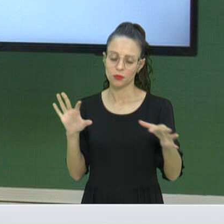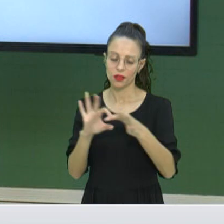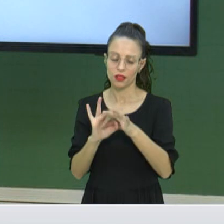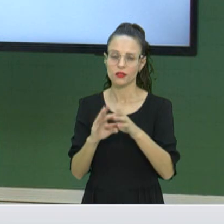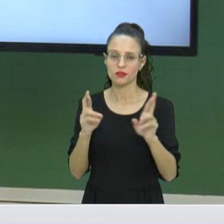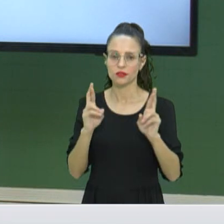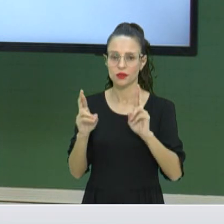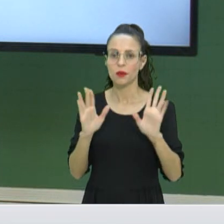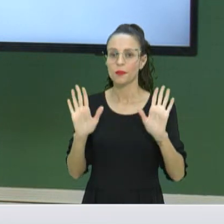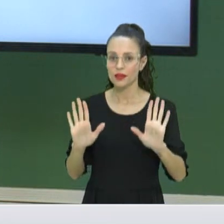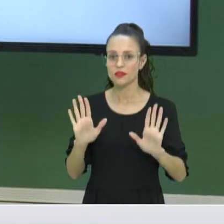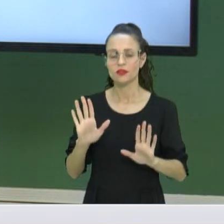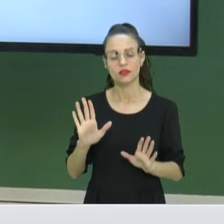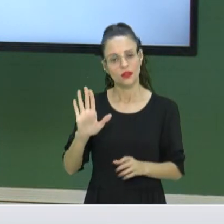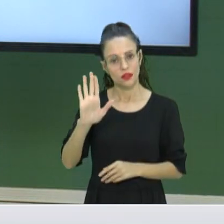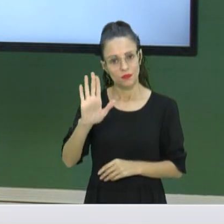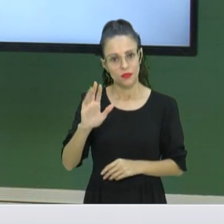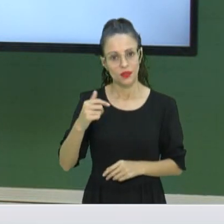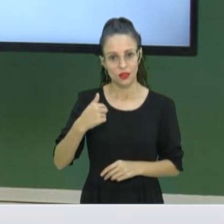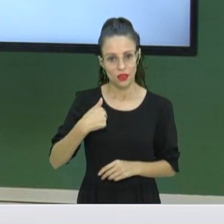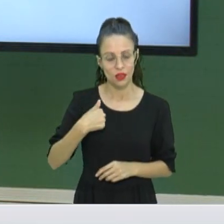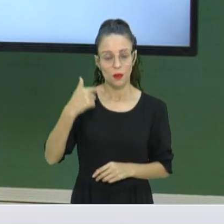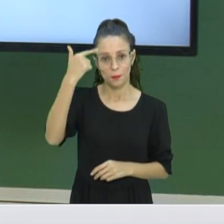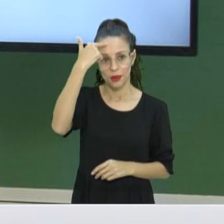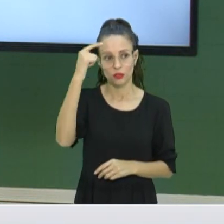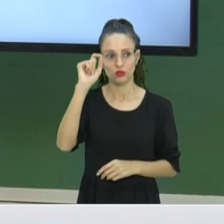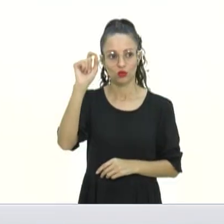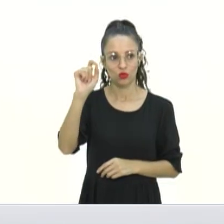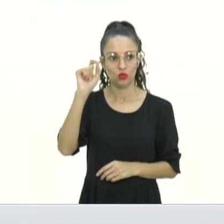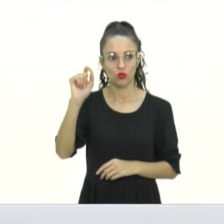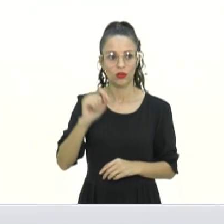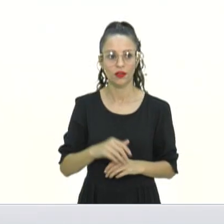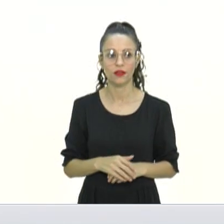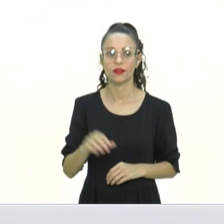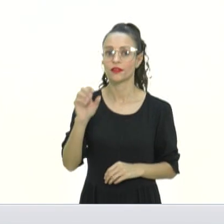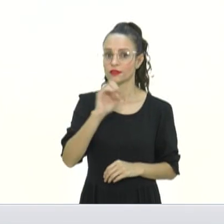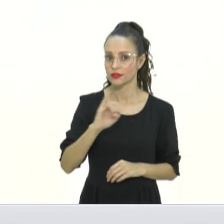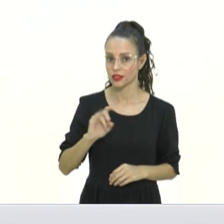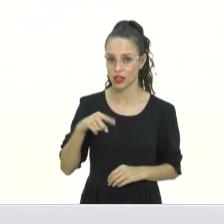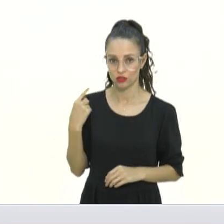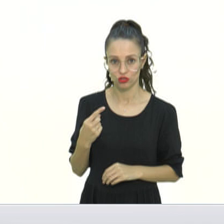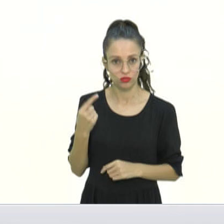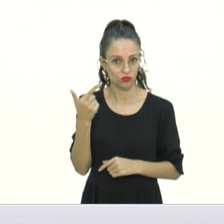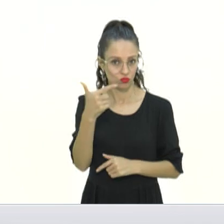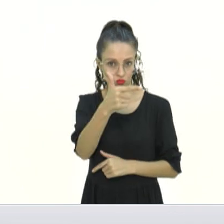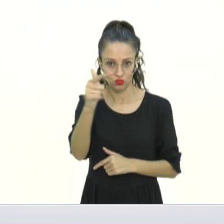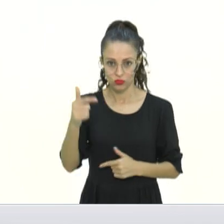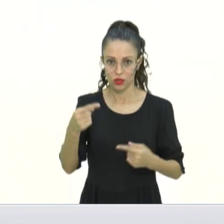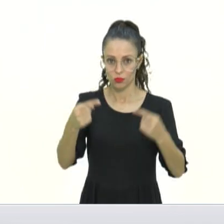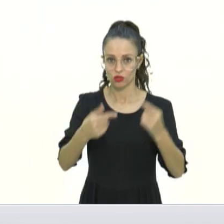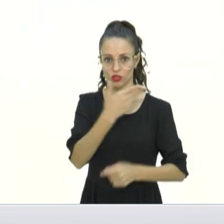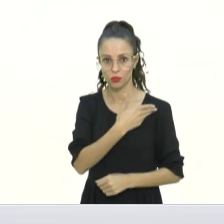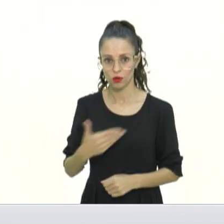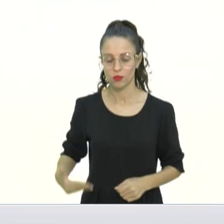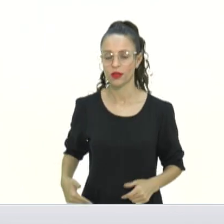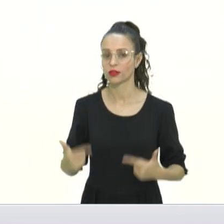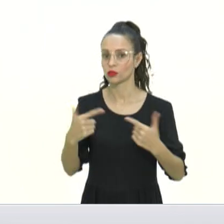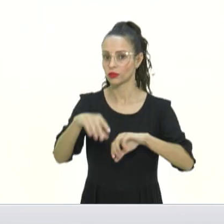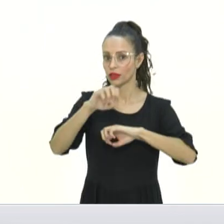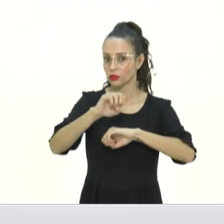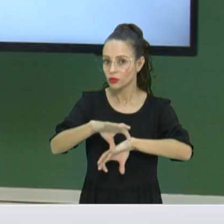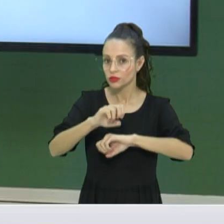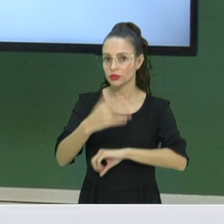verdade. Mas eu penso que se não temos política pública, se não temos